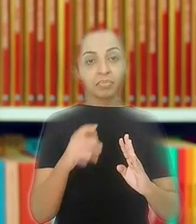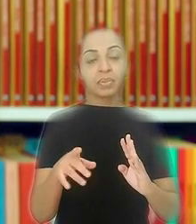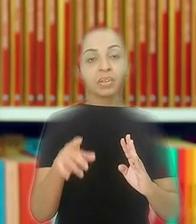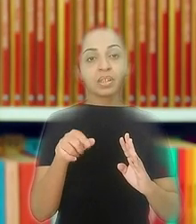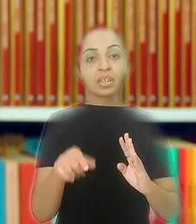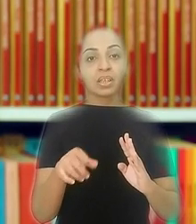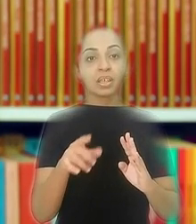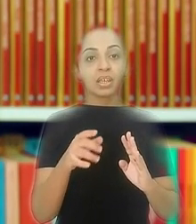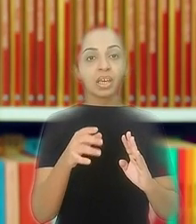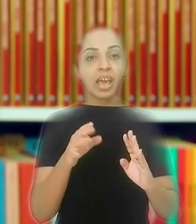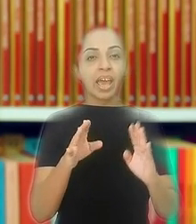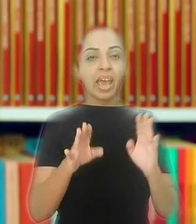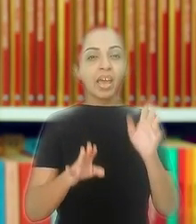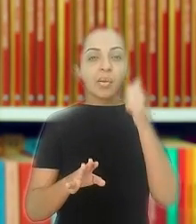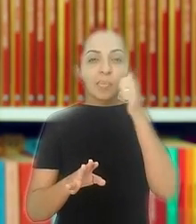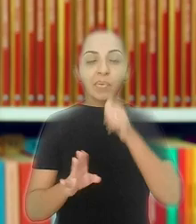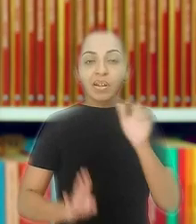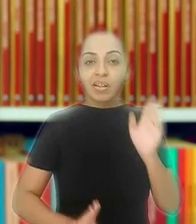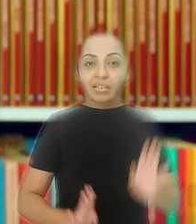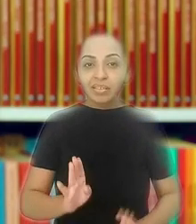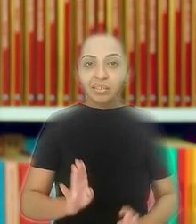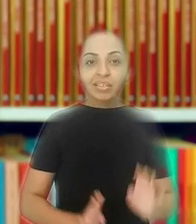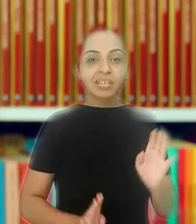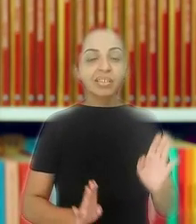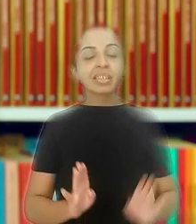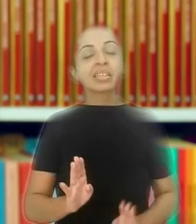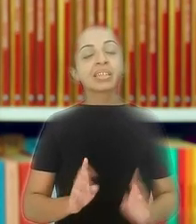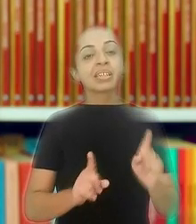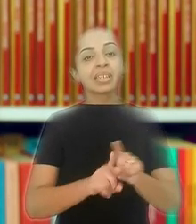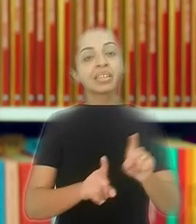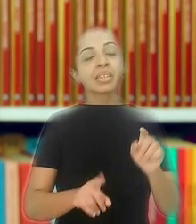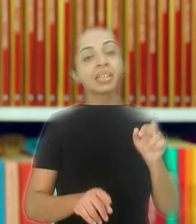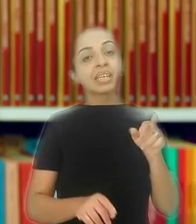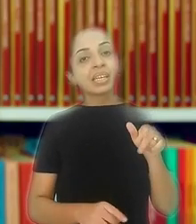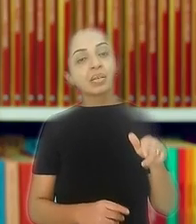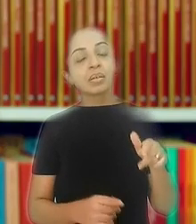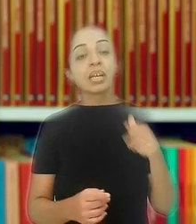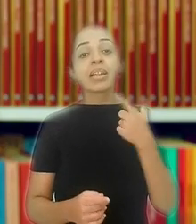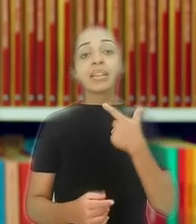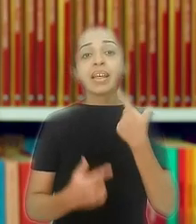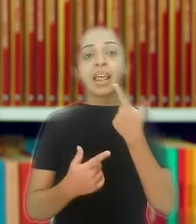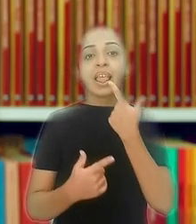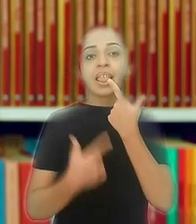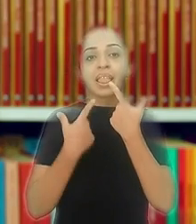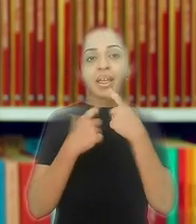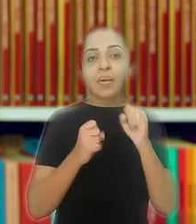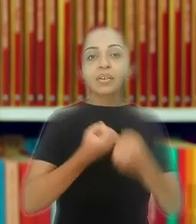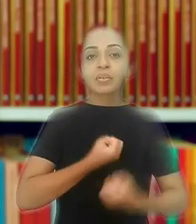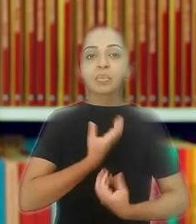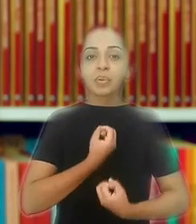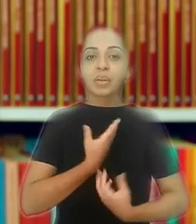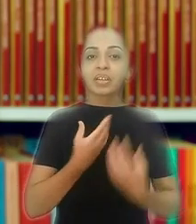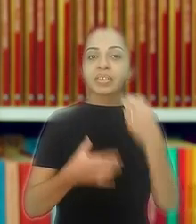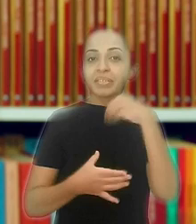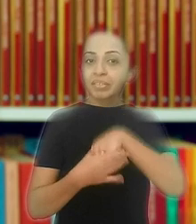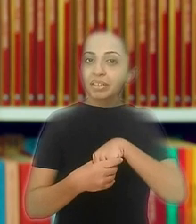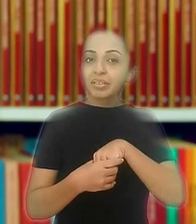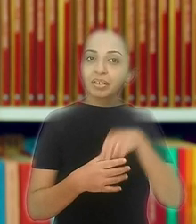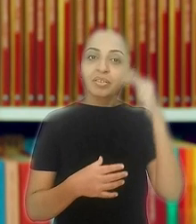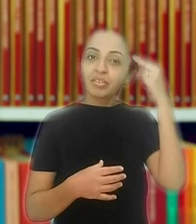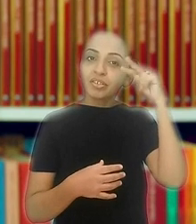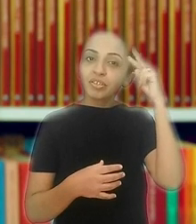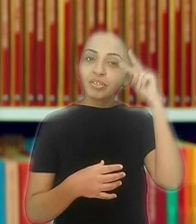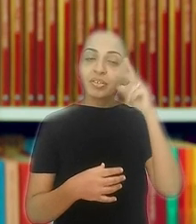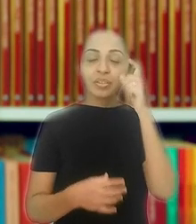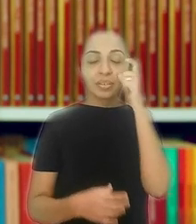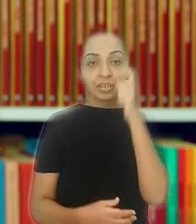uma em uma senhora que também cuida desafazeres da casa Antônia Salvo engano e tem todo uma linguagem poética envolvida nessa narrativa da